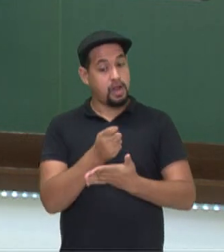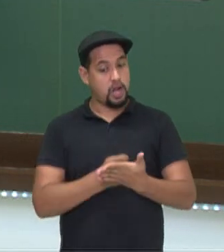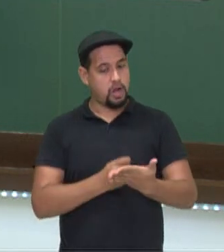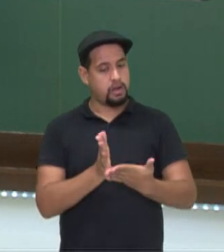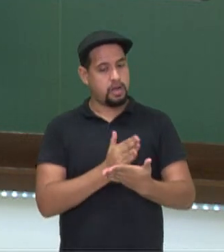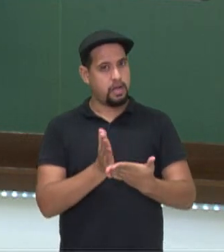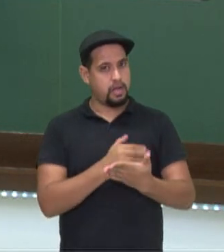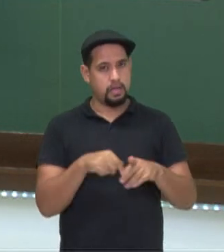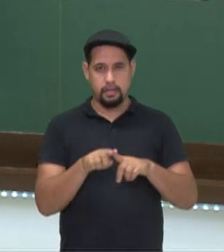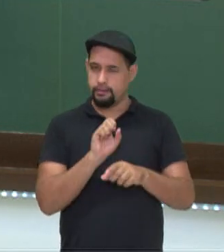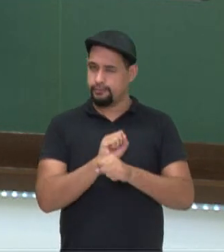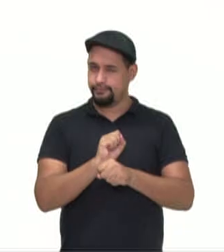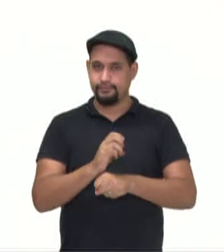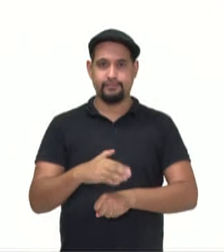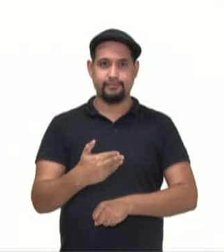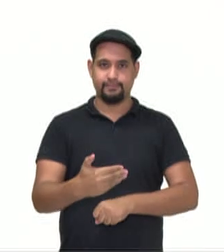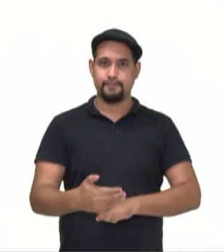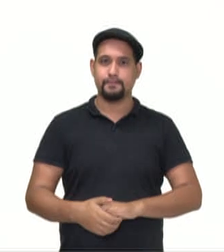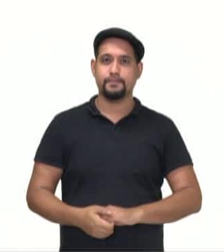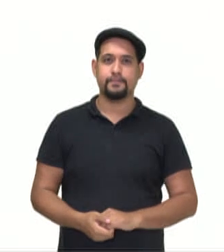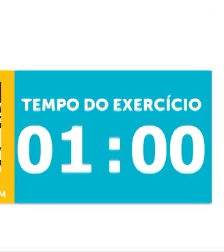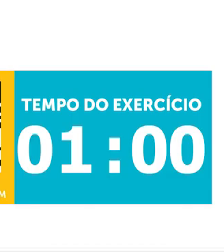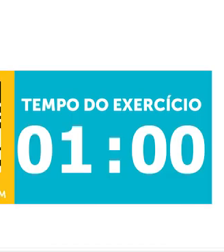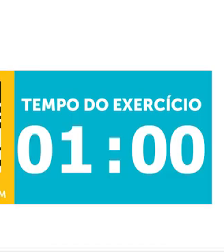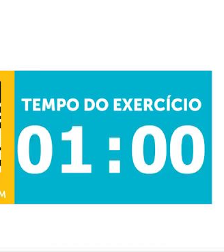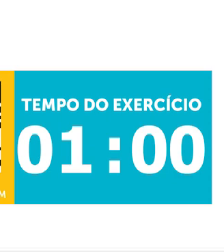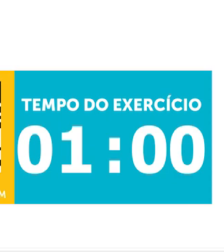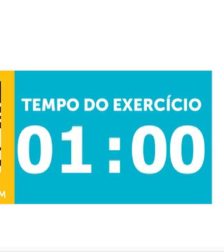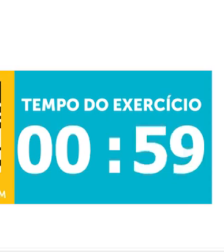no seu caderno e a gente já continua.